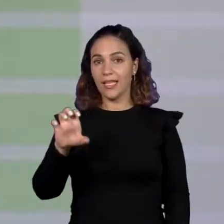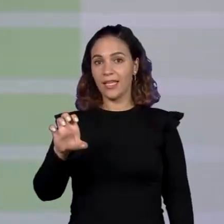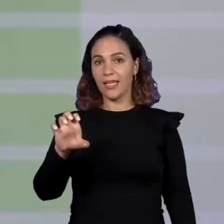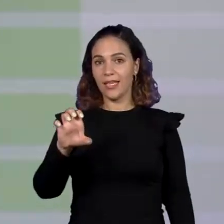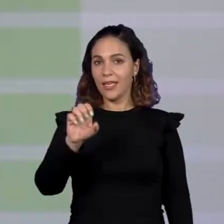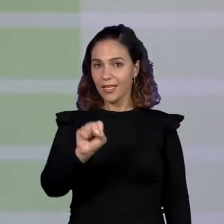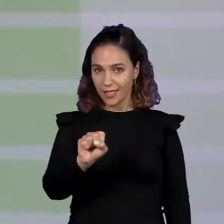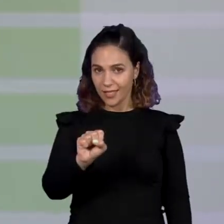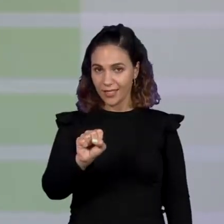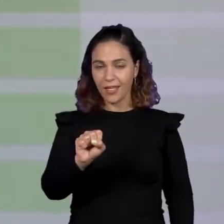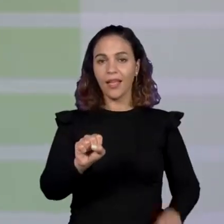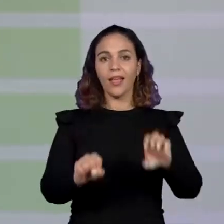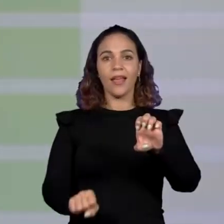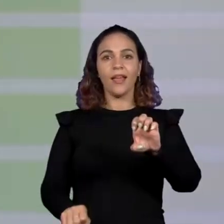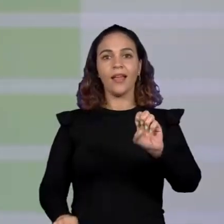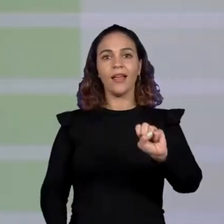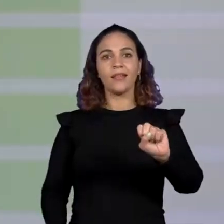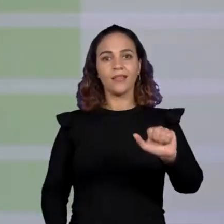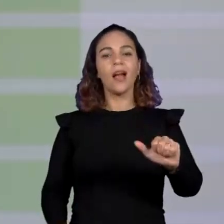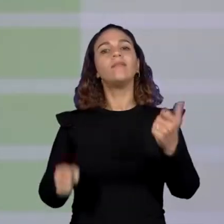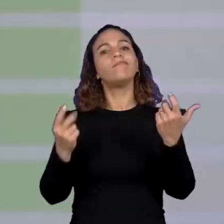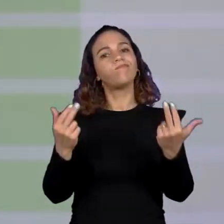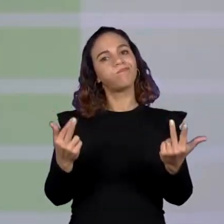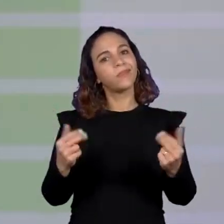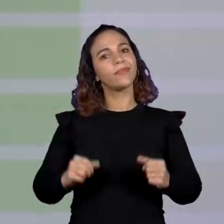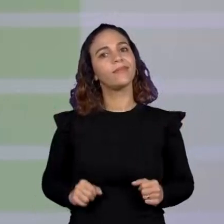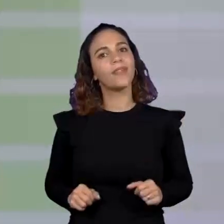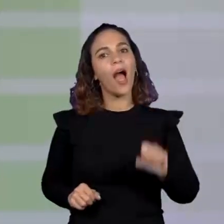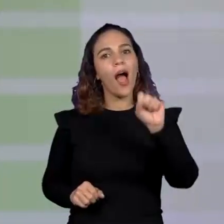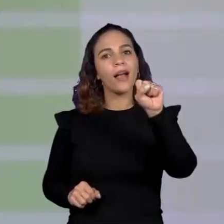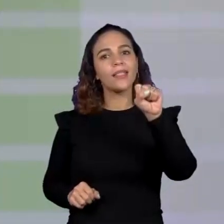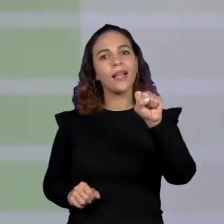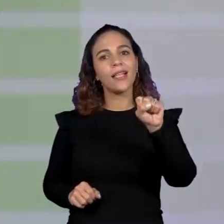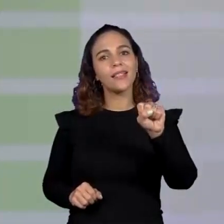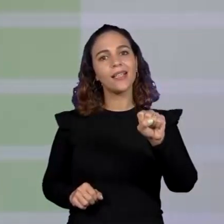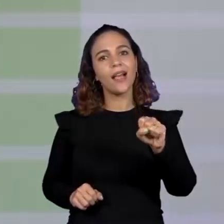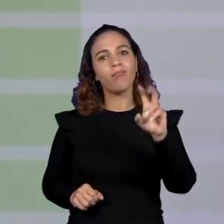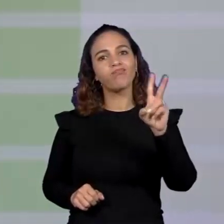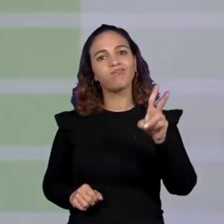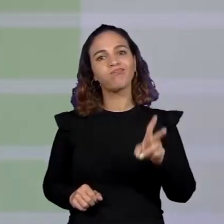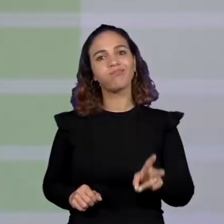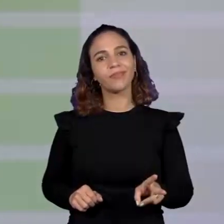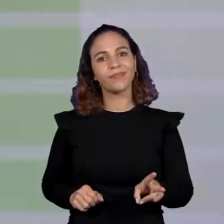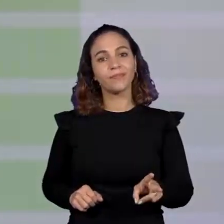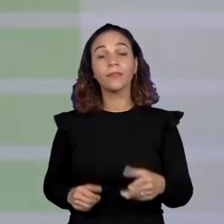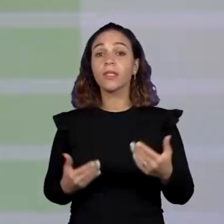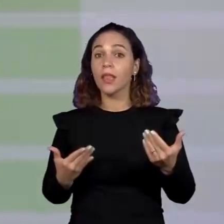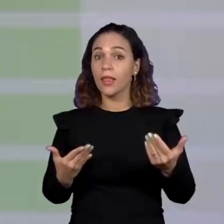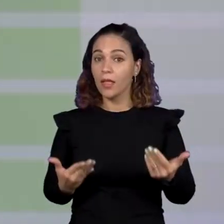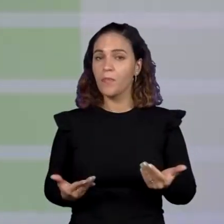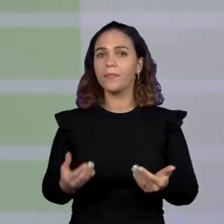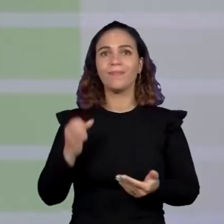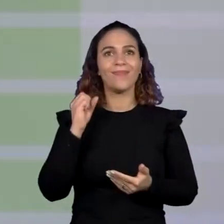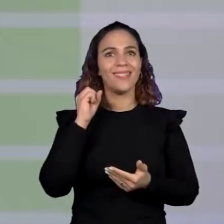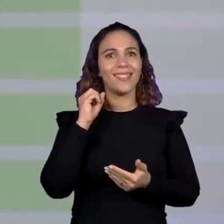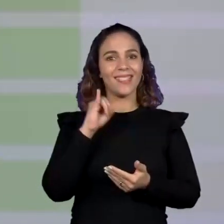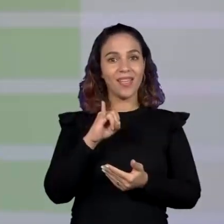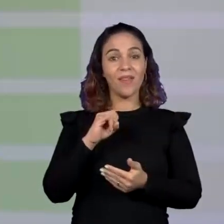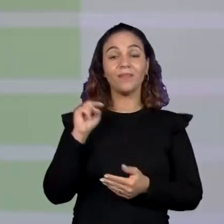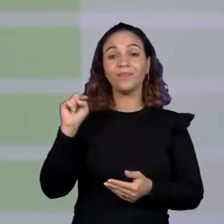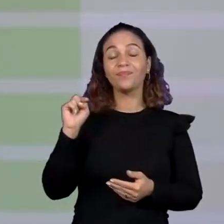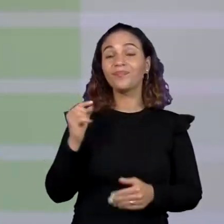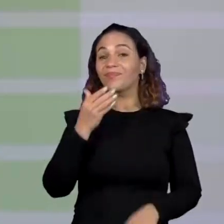Chinês, chinesa. Olha o S aqui, ó. Ou seja, se eu tenho